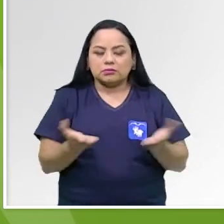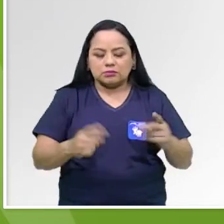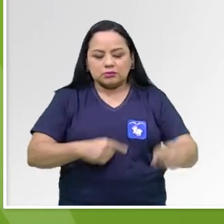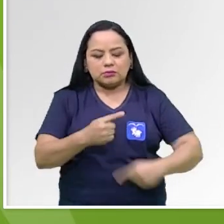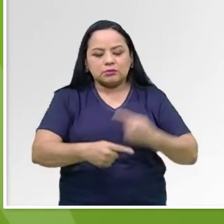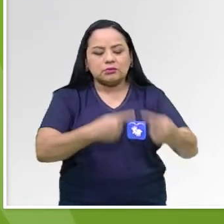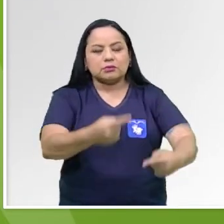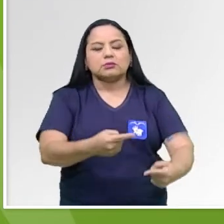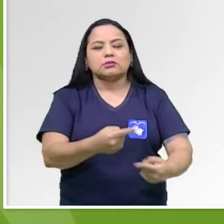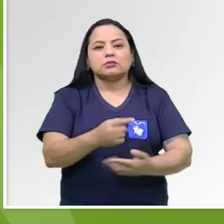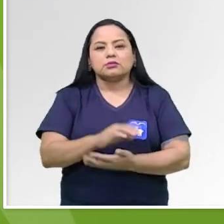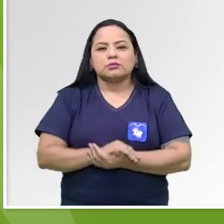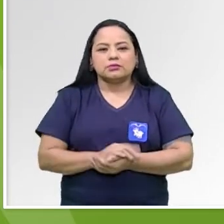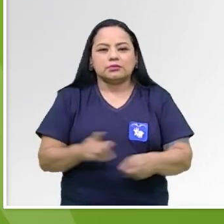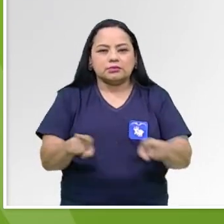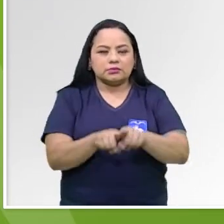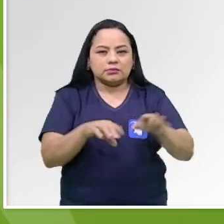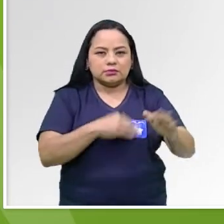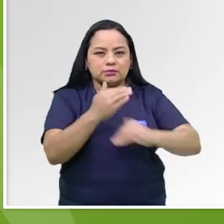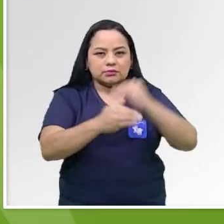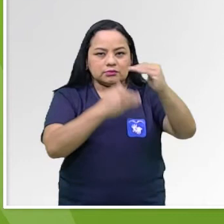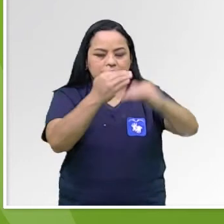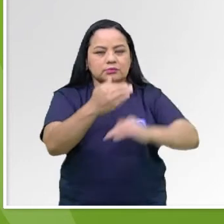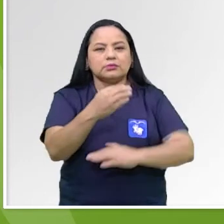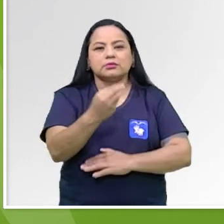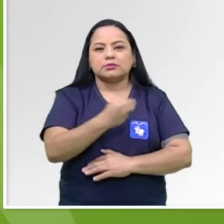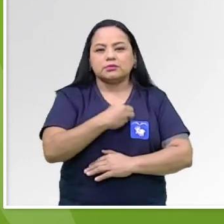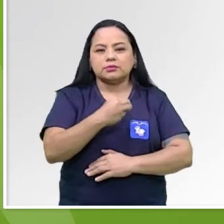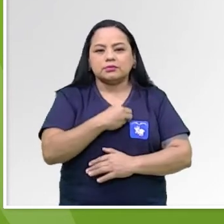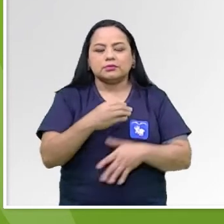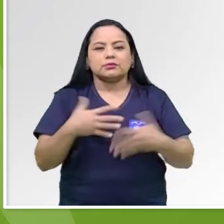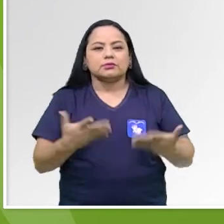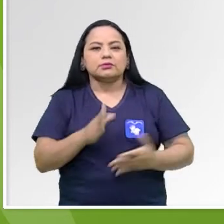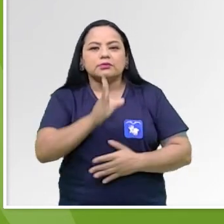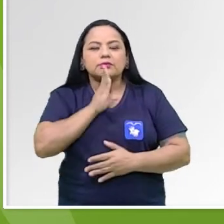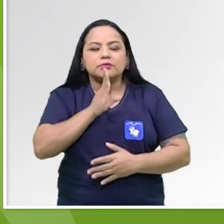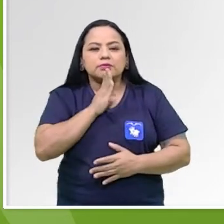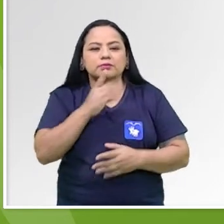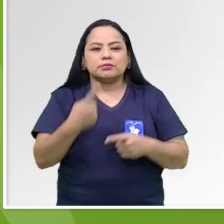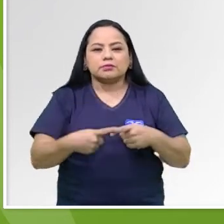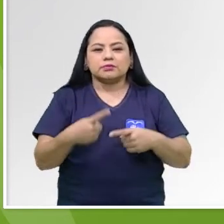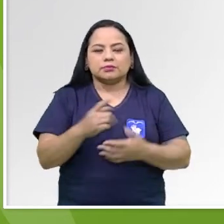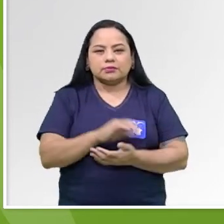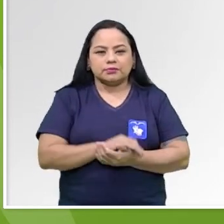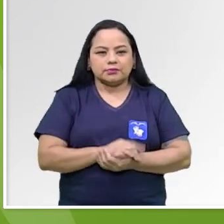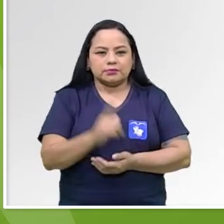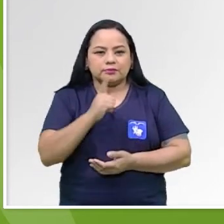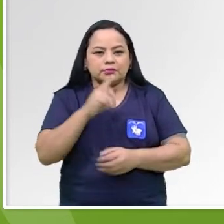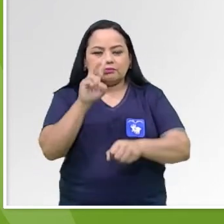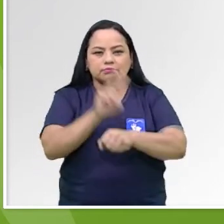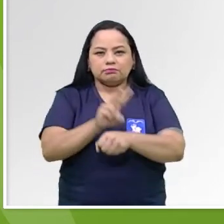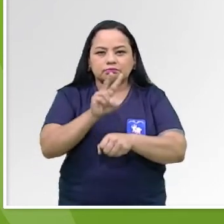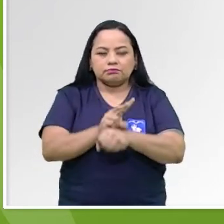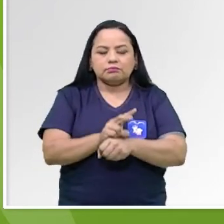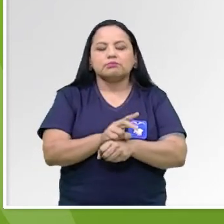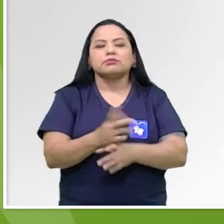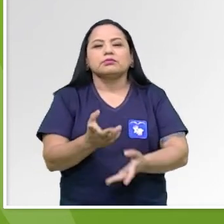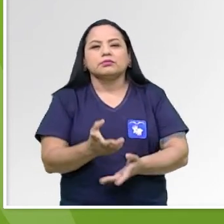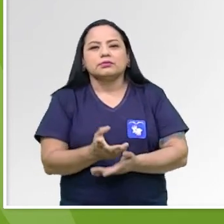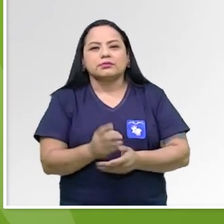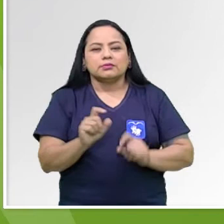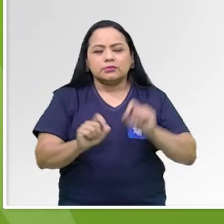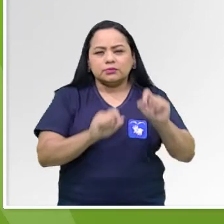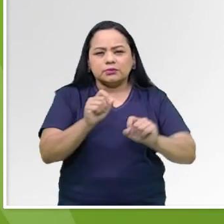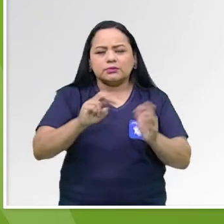deles, reprodução e desenvolvimento dos mamíferos. Então, eles são conhecidos por ter um cuidado parental. Isso quer dizer